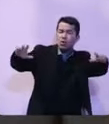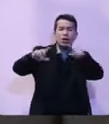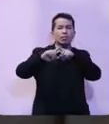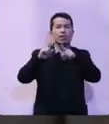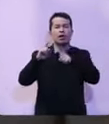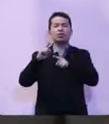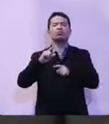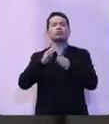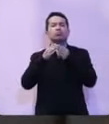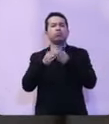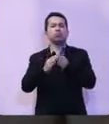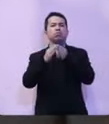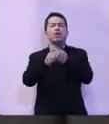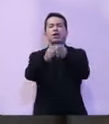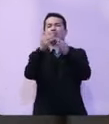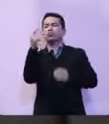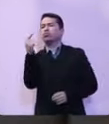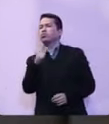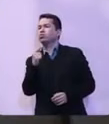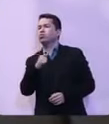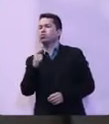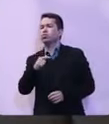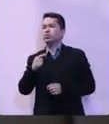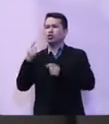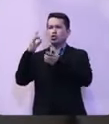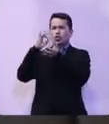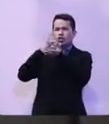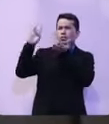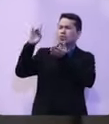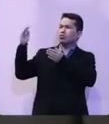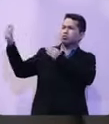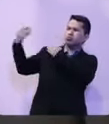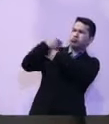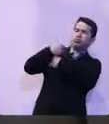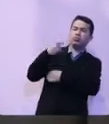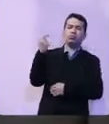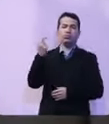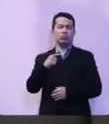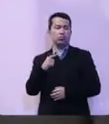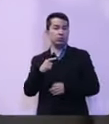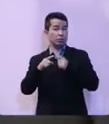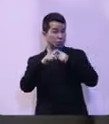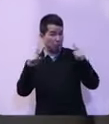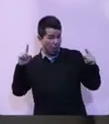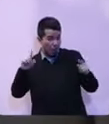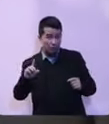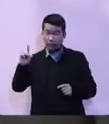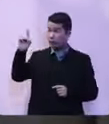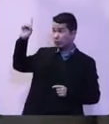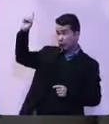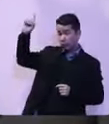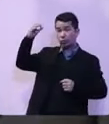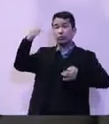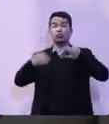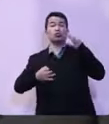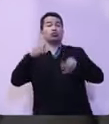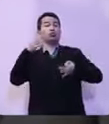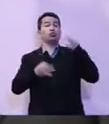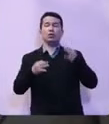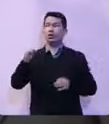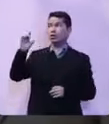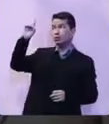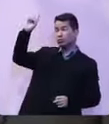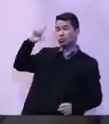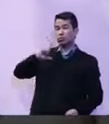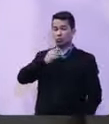o Senhor é o nosso juiz, é Ele quem nos governa, o Senhor é o nosso rei, é Ele quem